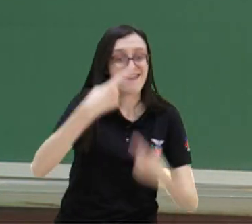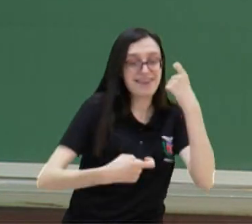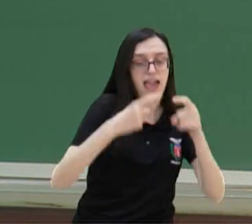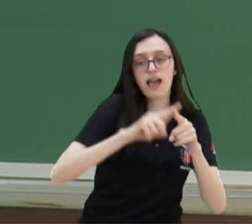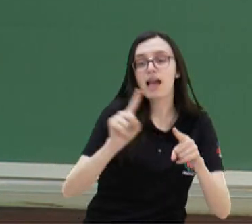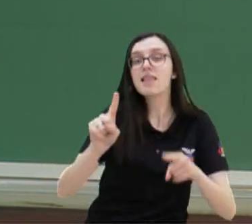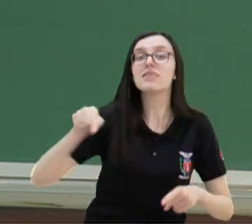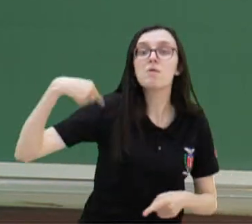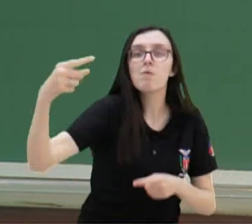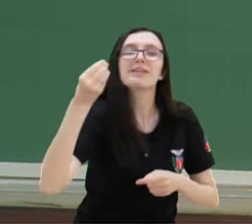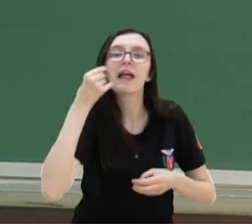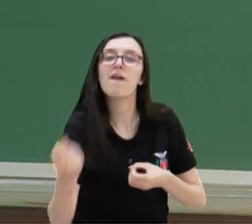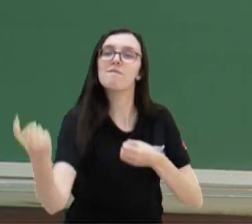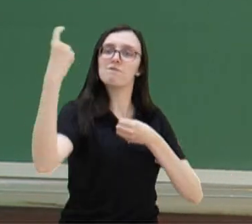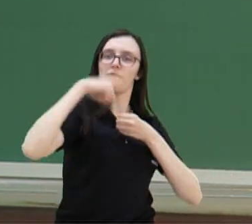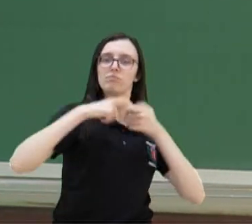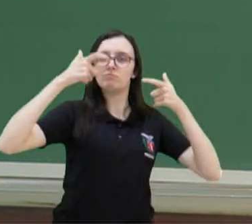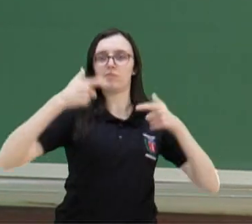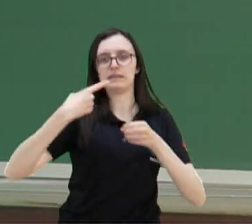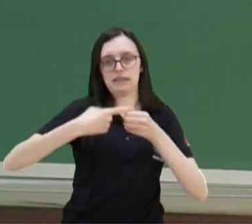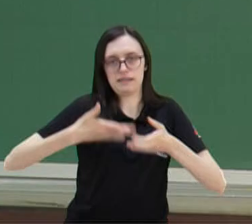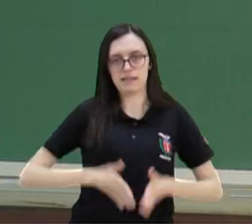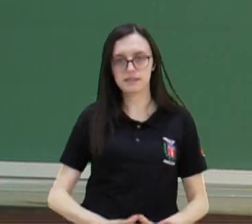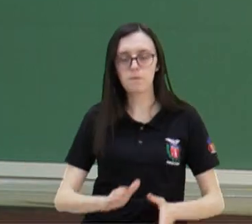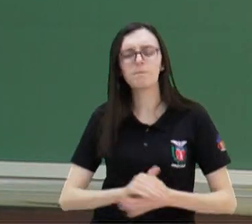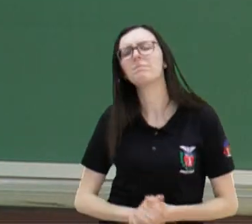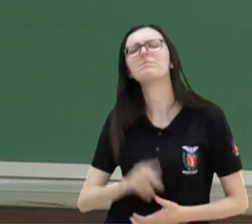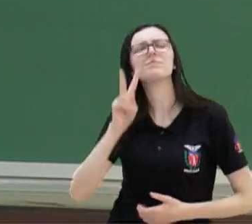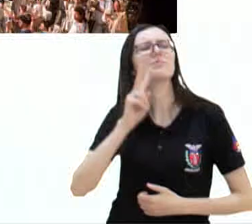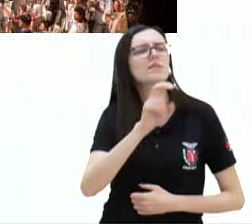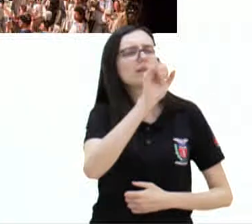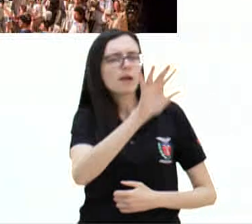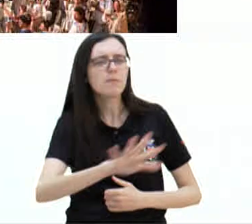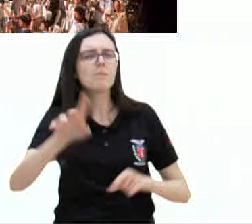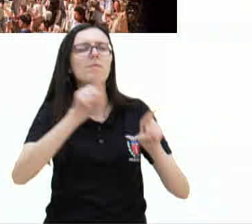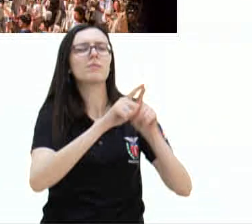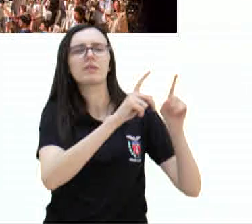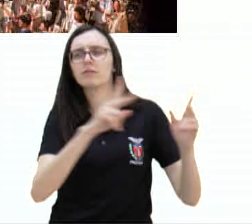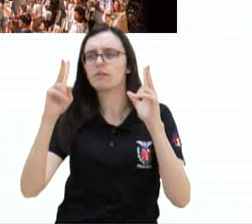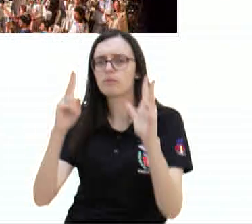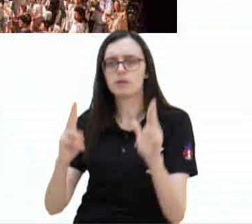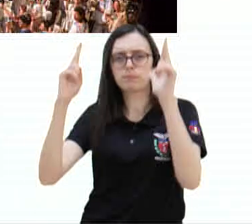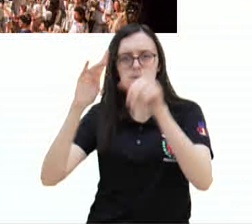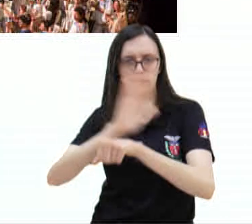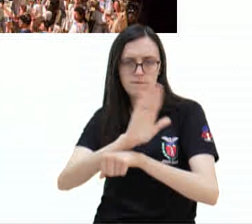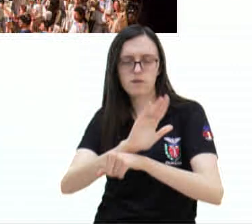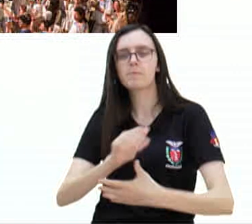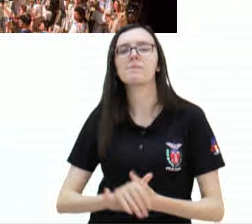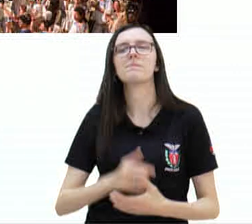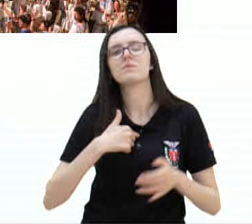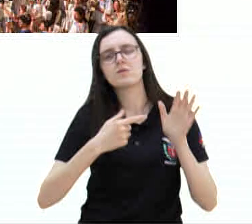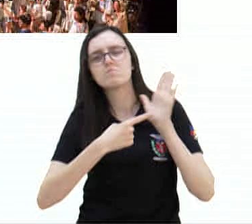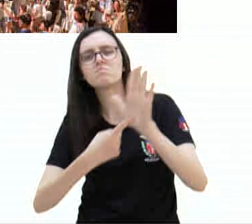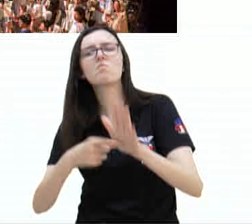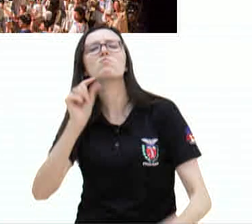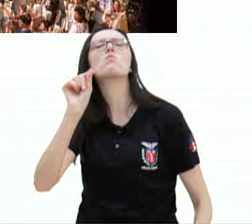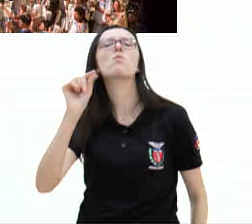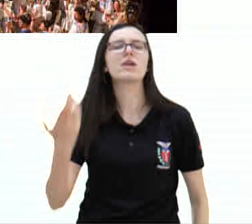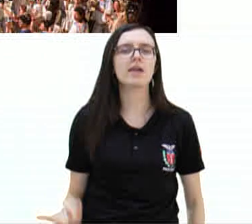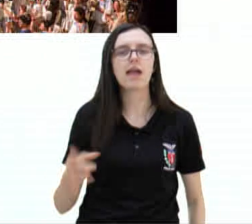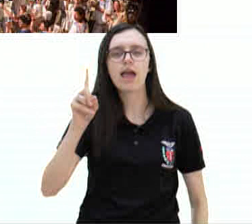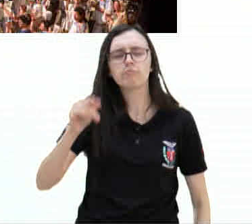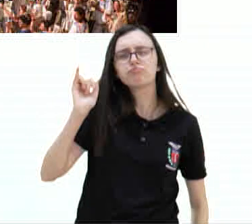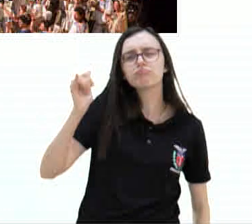para sua terra natal. Aqui nessa ilustração e nesse frame de um filme, eu mostro aqui um pouquinho